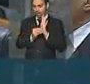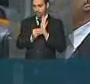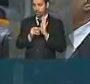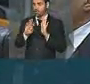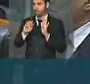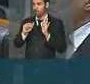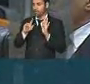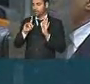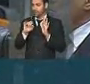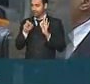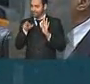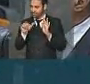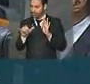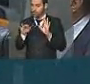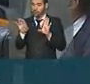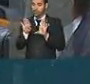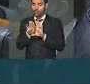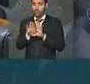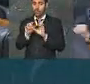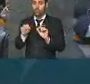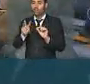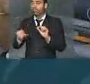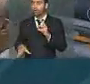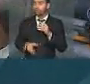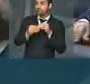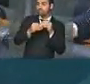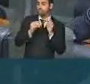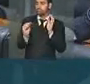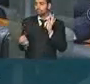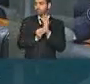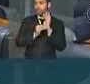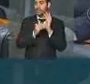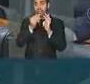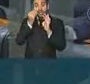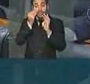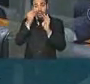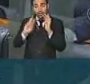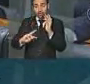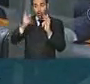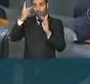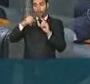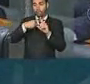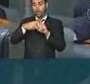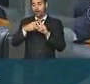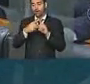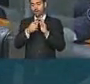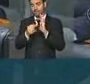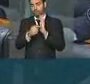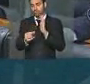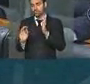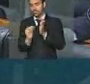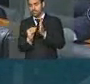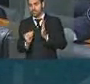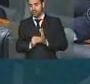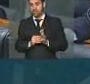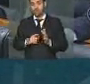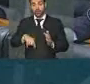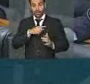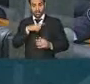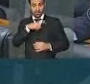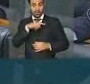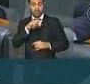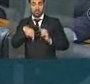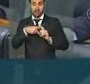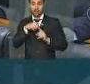dernei e o que ele estaria acrescentando no sentido de dobrar o número de emendas quando nós tivéssemos também mais de